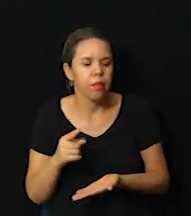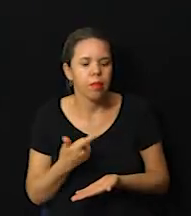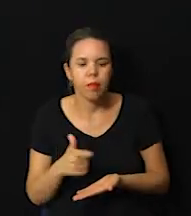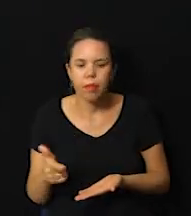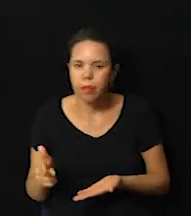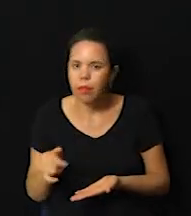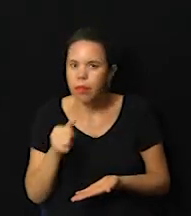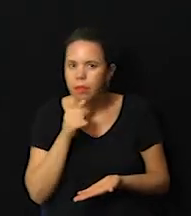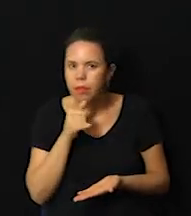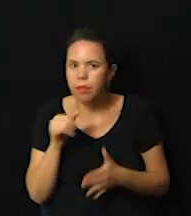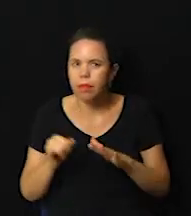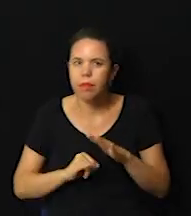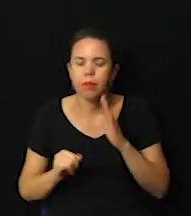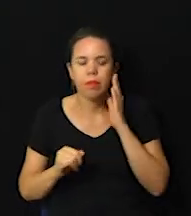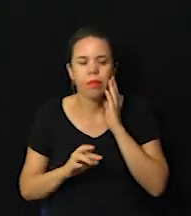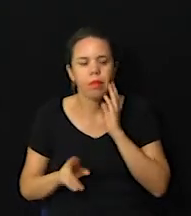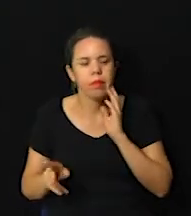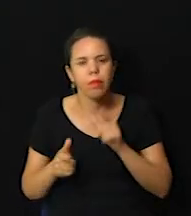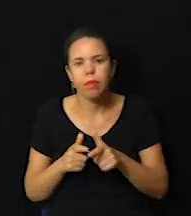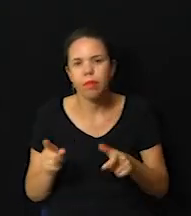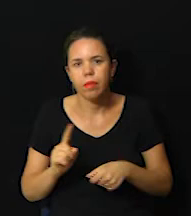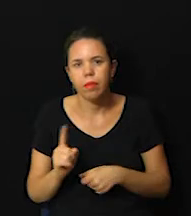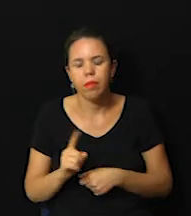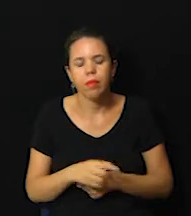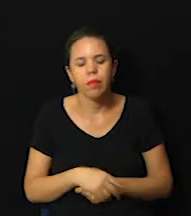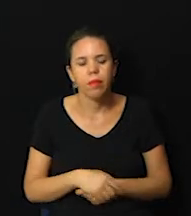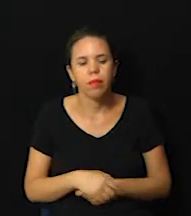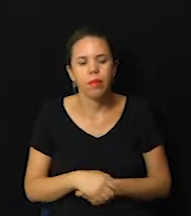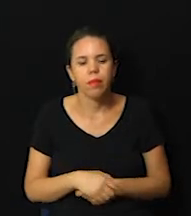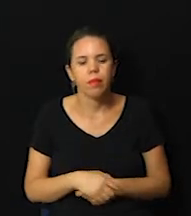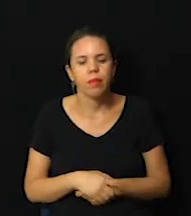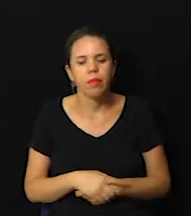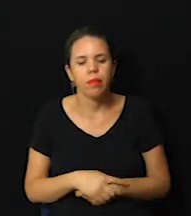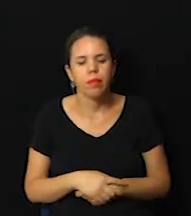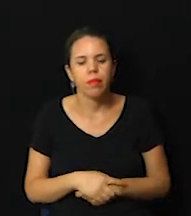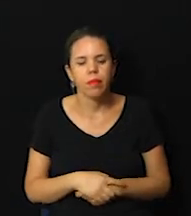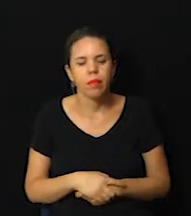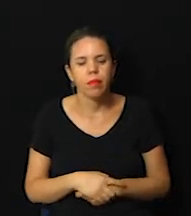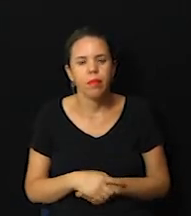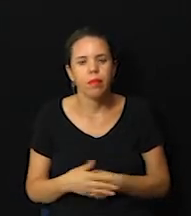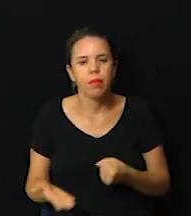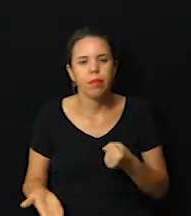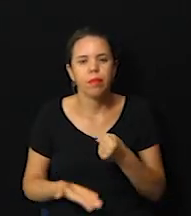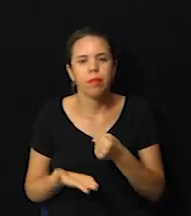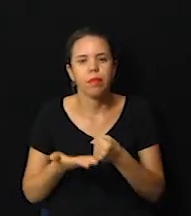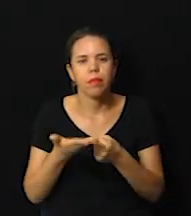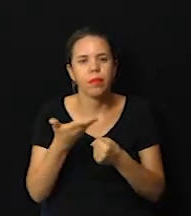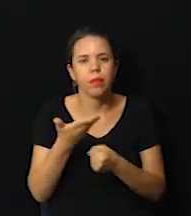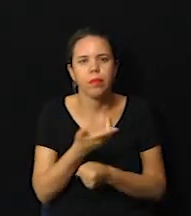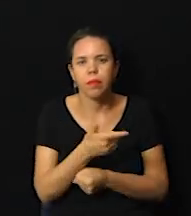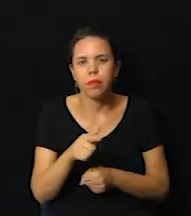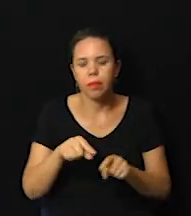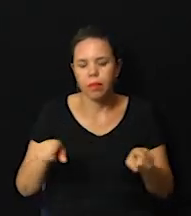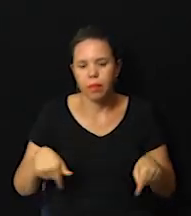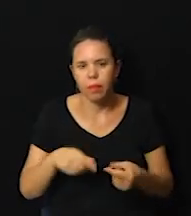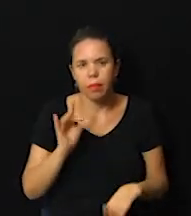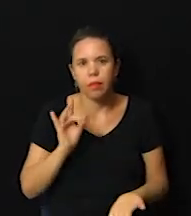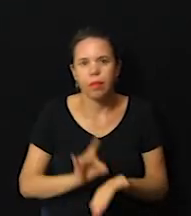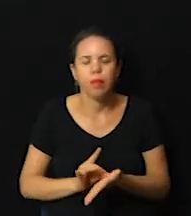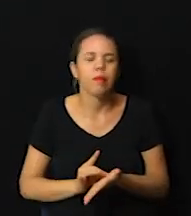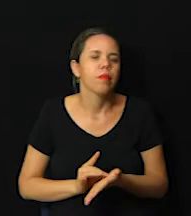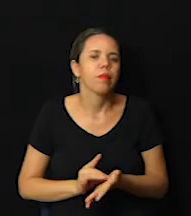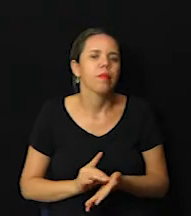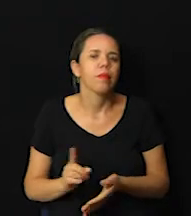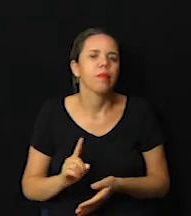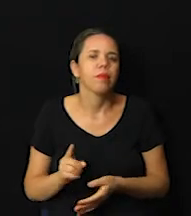tem nossa instituição não é uma instituição muito grande, ela é de porte mediano, então eu não tenho uma sala fixa para o bazar.